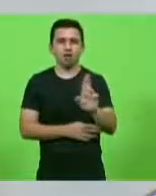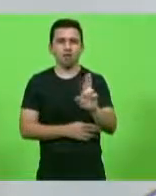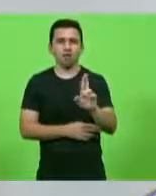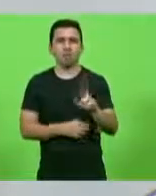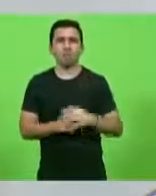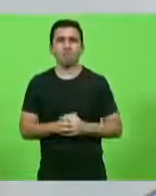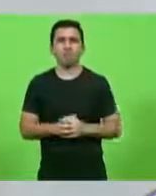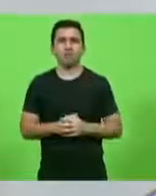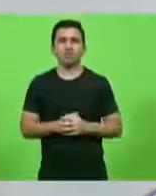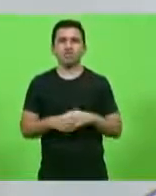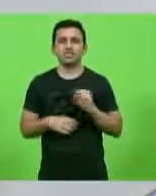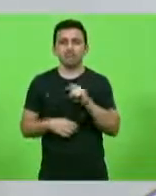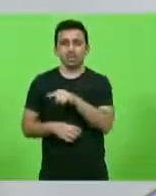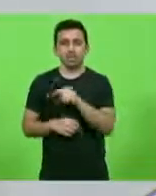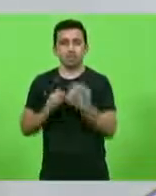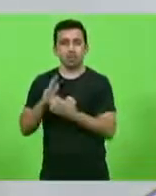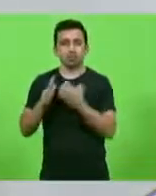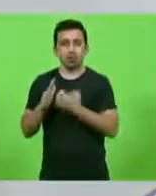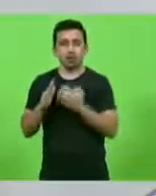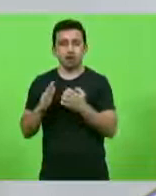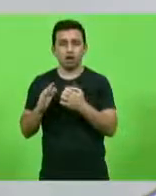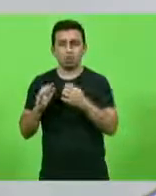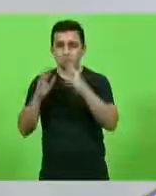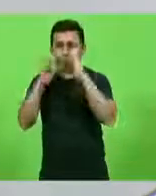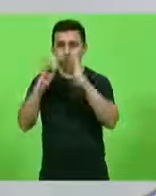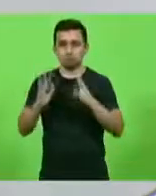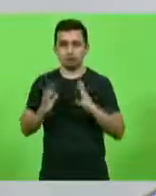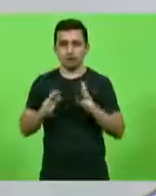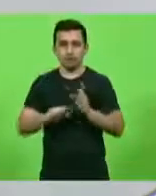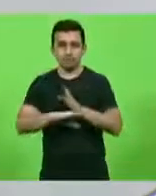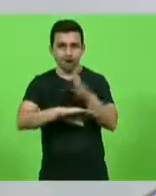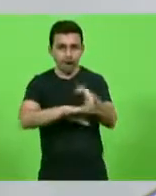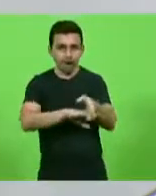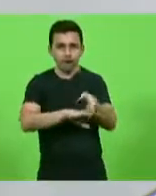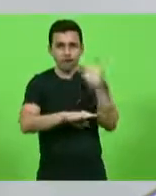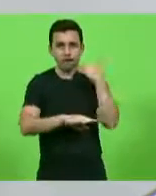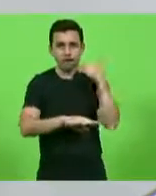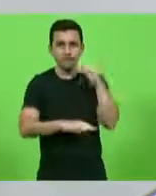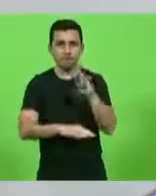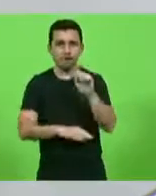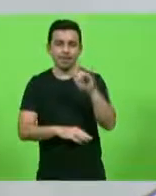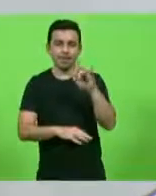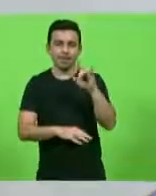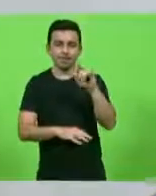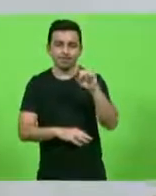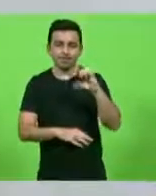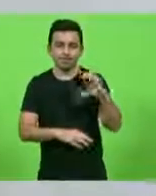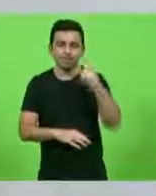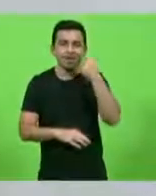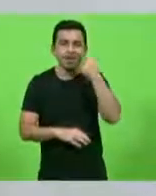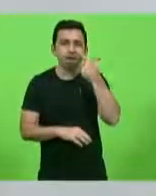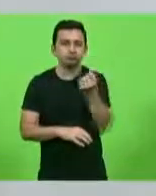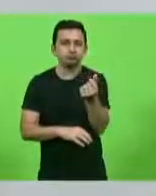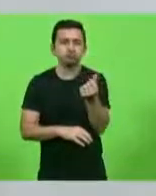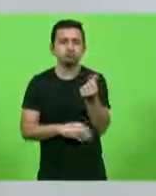que se o empresário que está me assistindo vai lá no BADESC para dar uma olhada nas linhas de crédito, tem